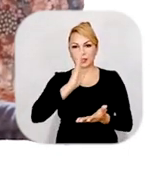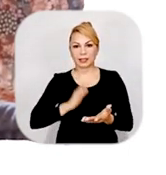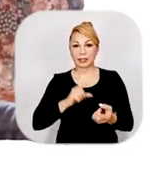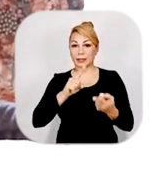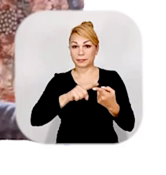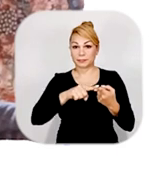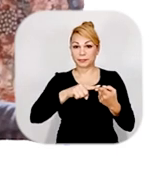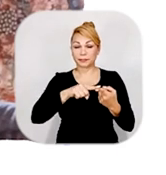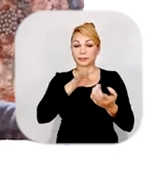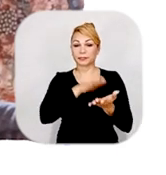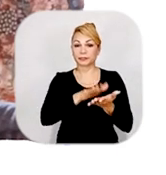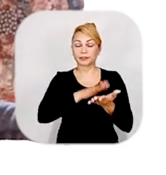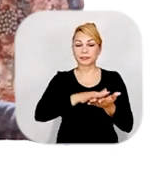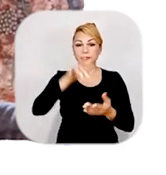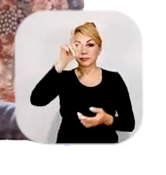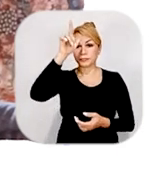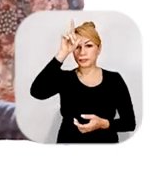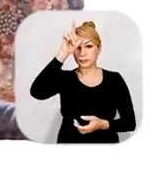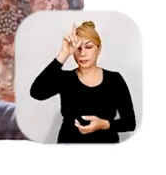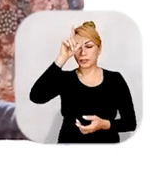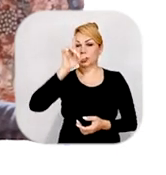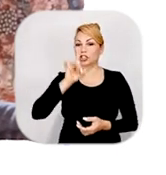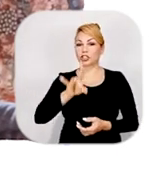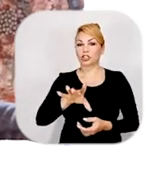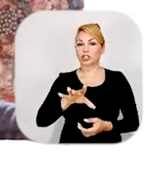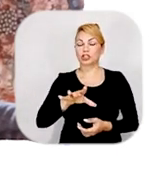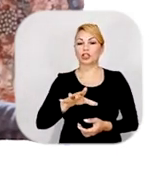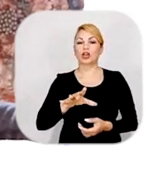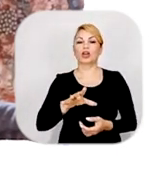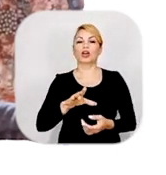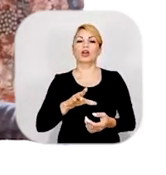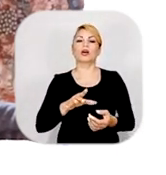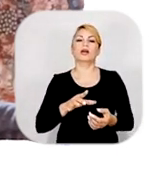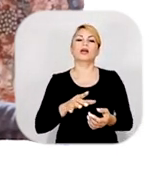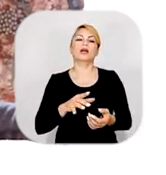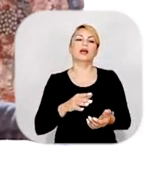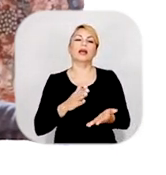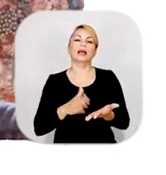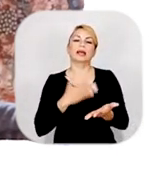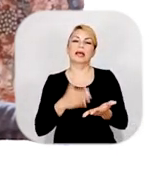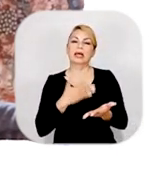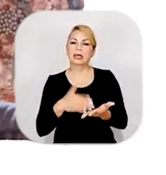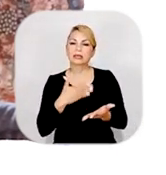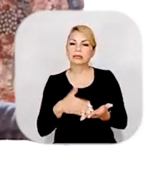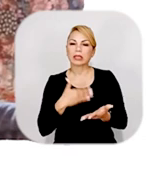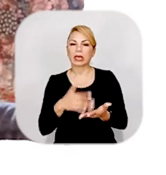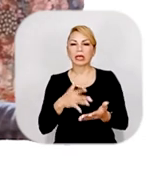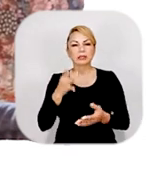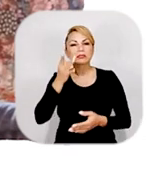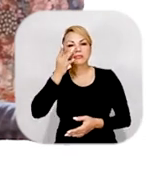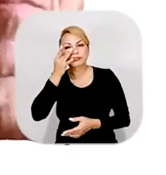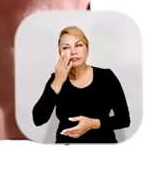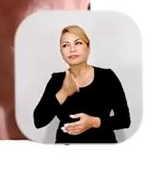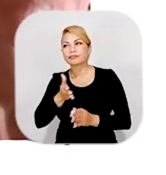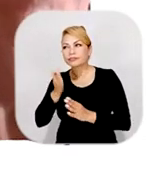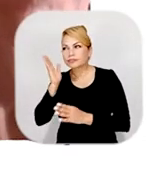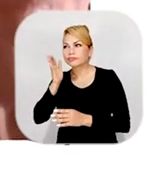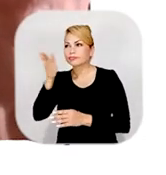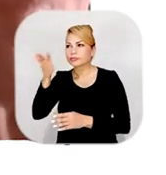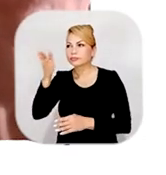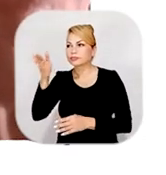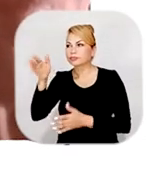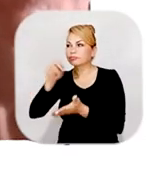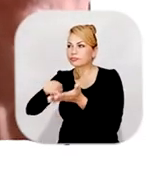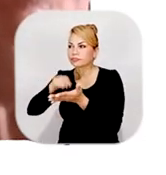alemã foi só os cadernos de campo e também tem alguns glossários que eram fichários do próprio pesquisador que